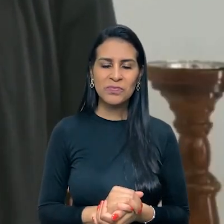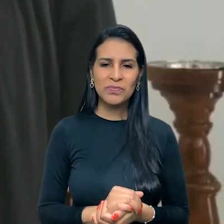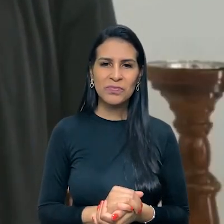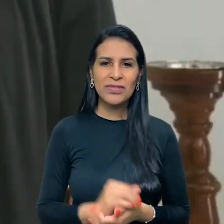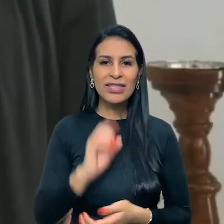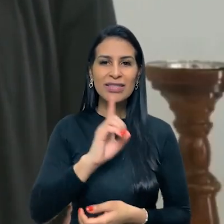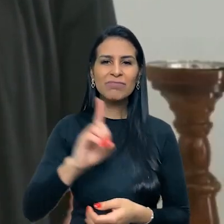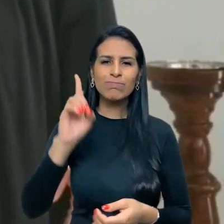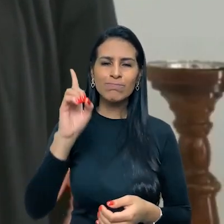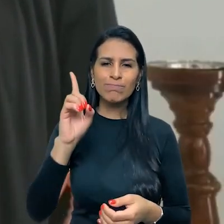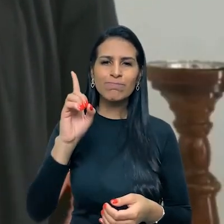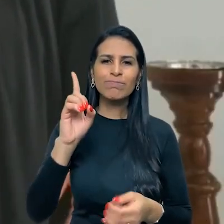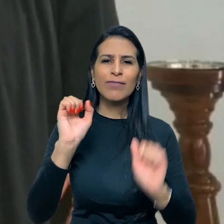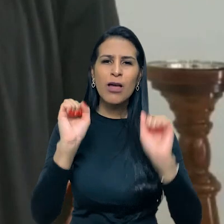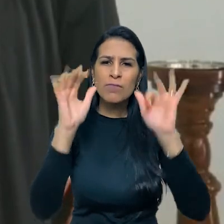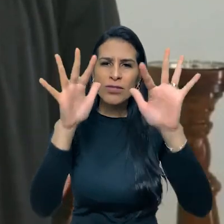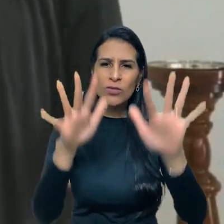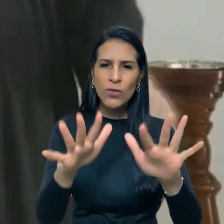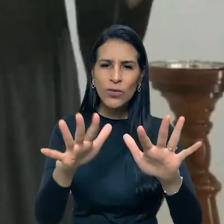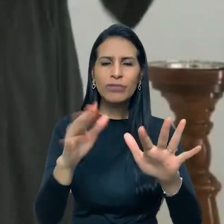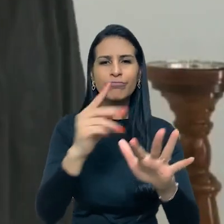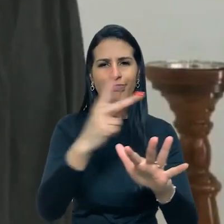Recebam a bênção de Deus.